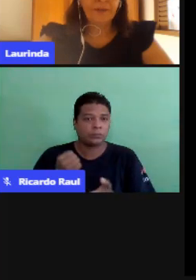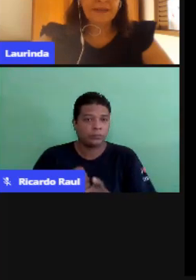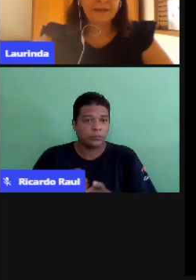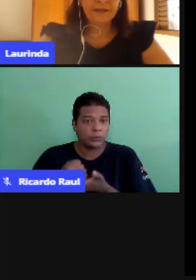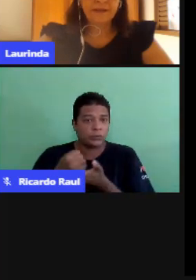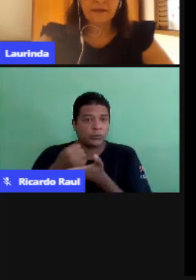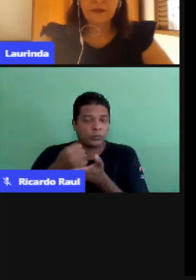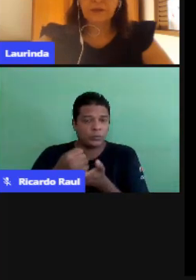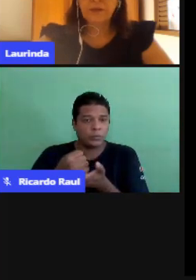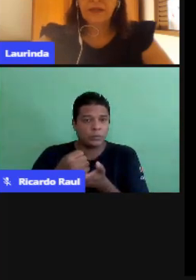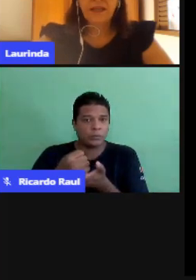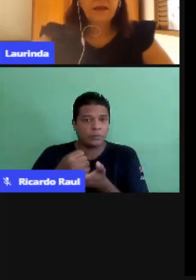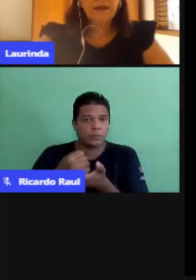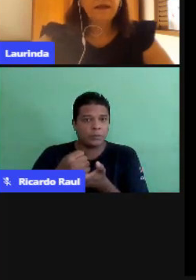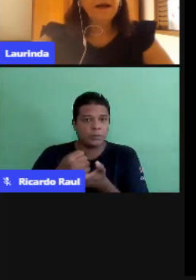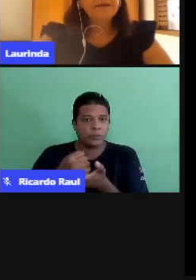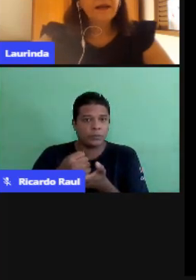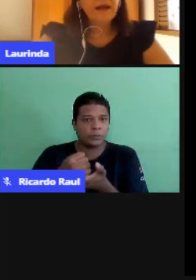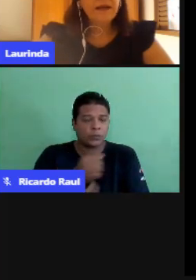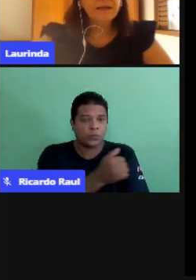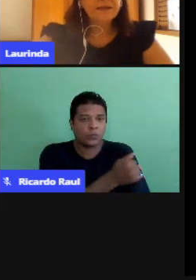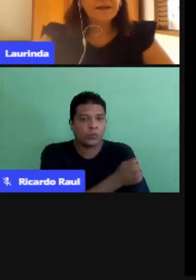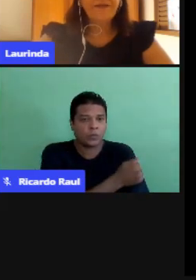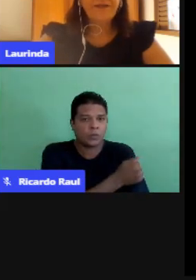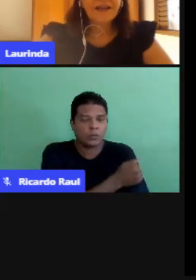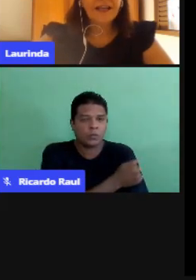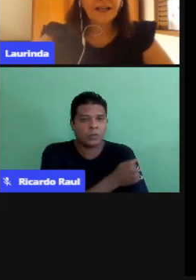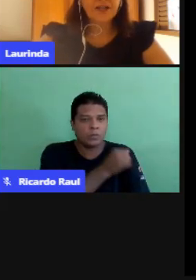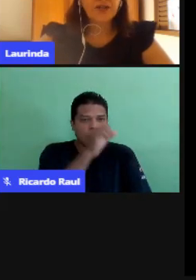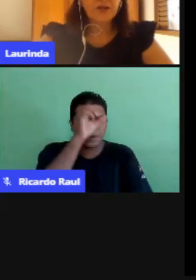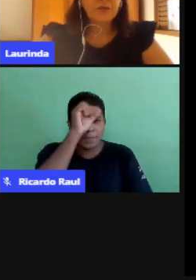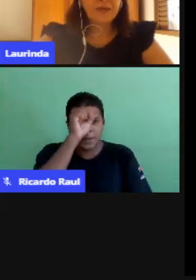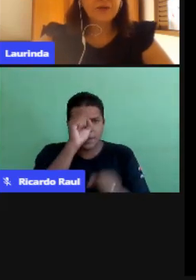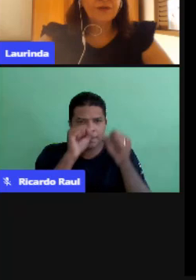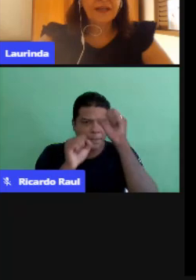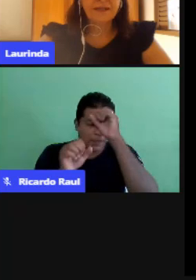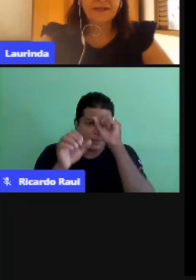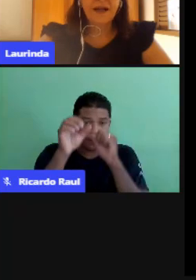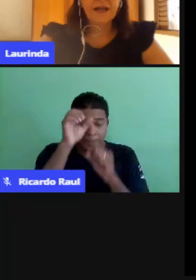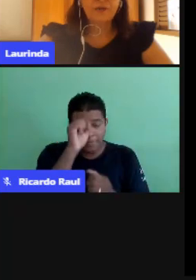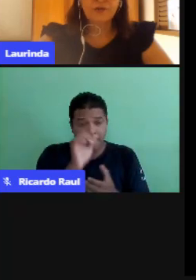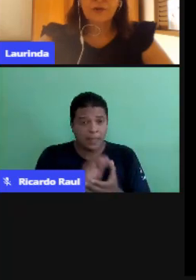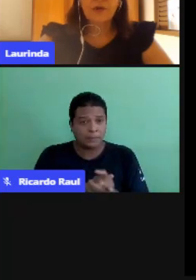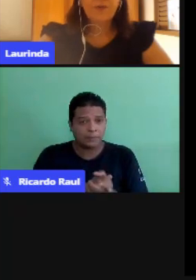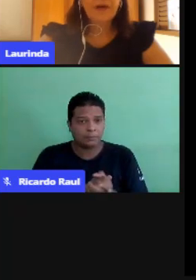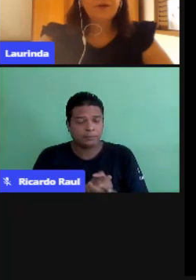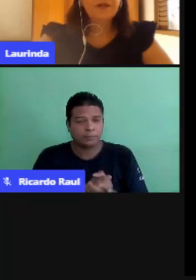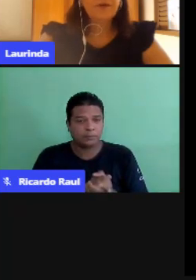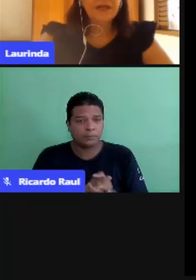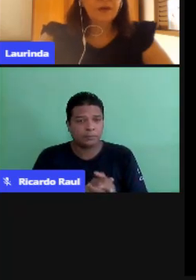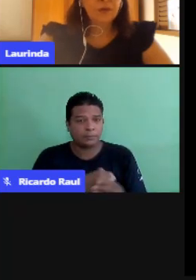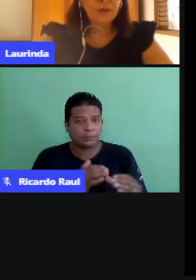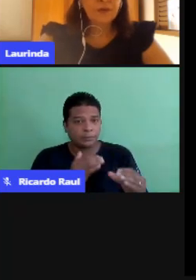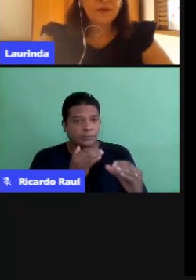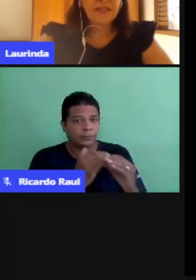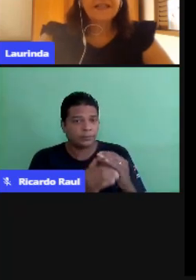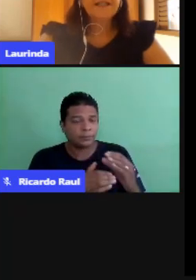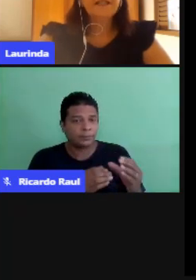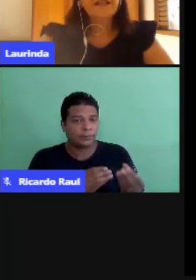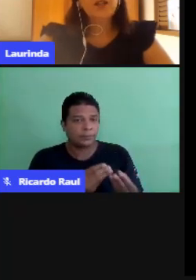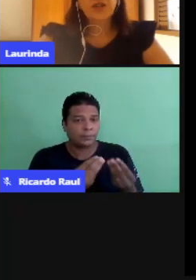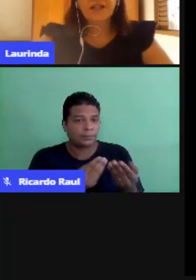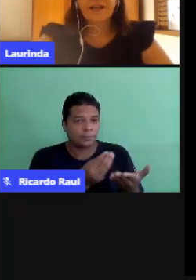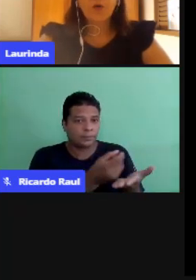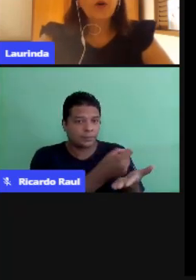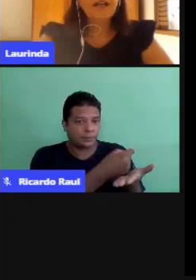para a alfabetização e até escrever recadinhos personalizados para os seus alunos